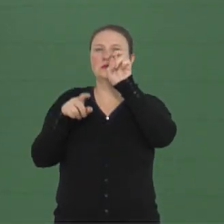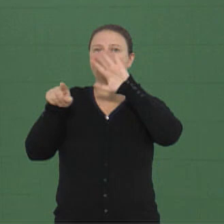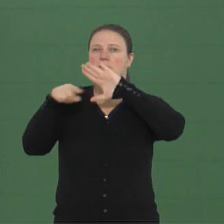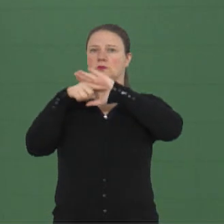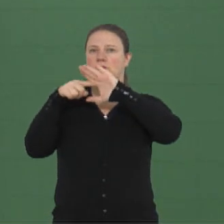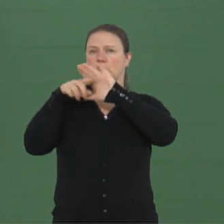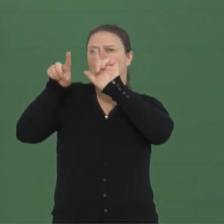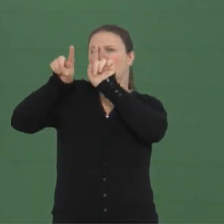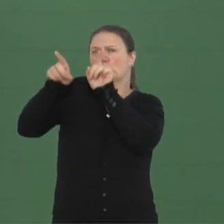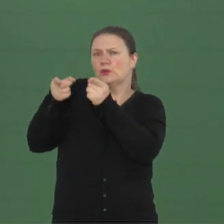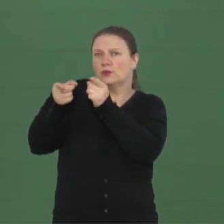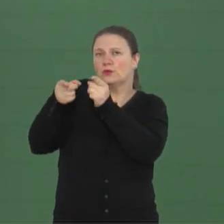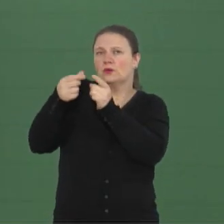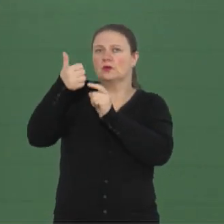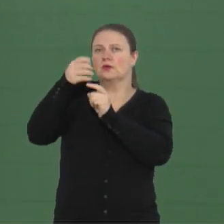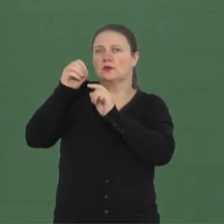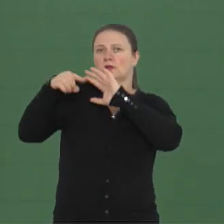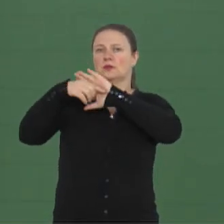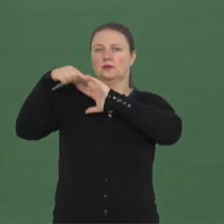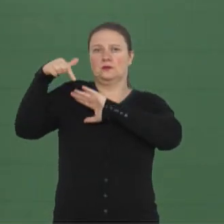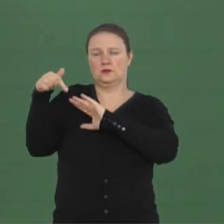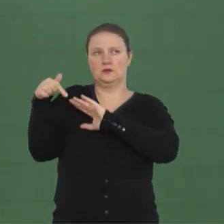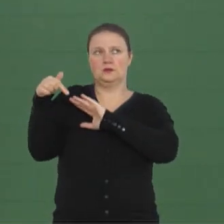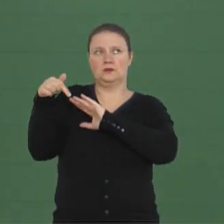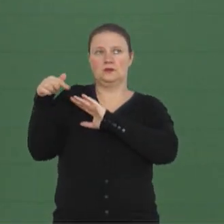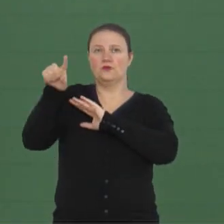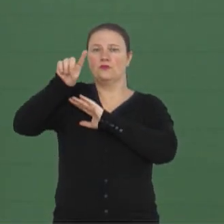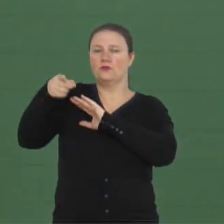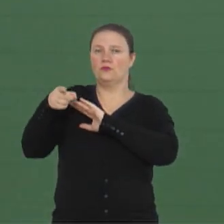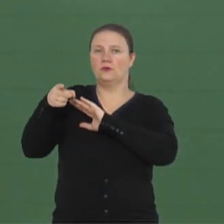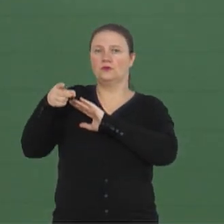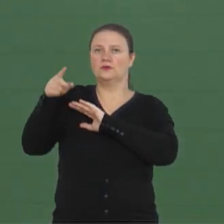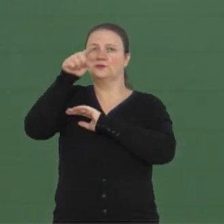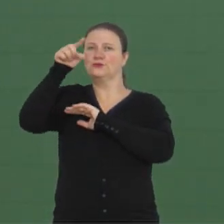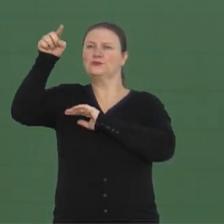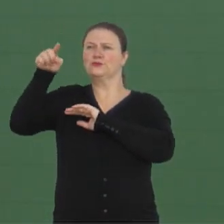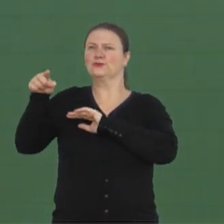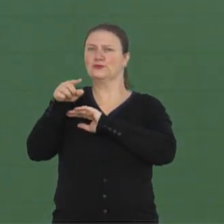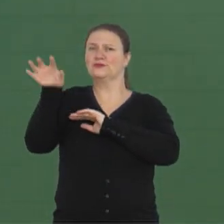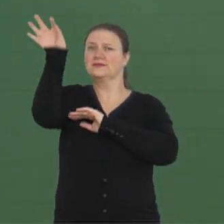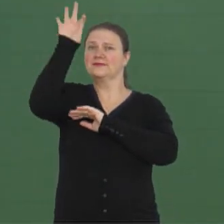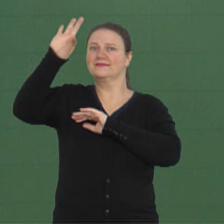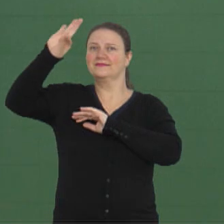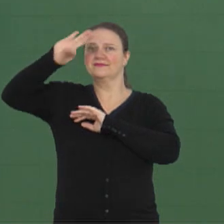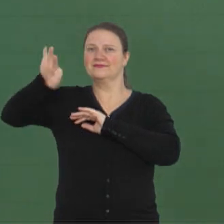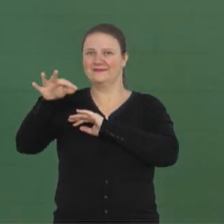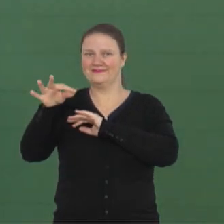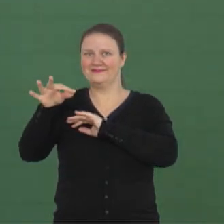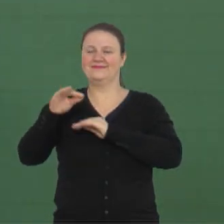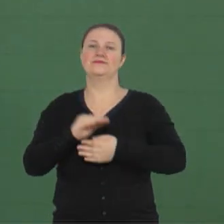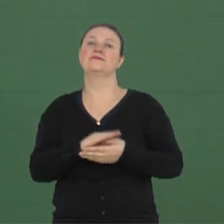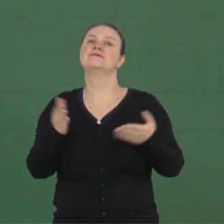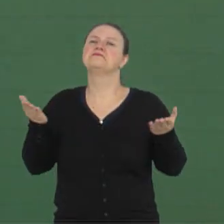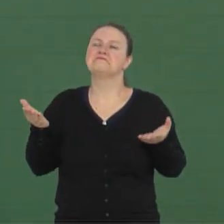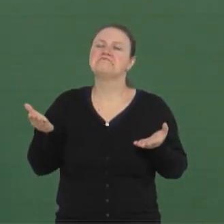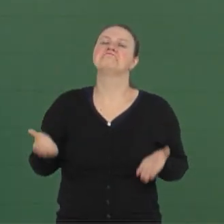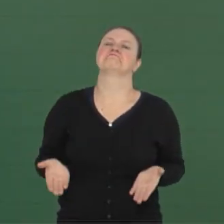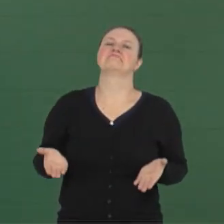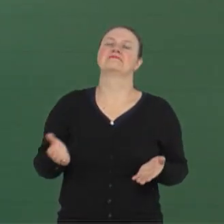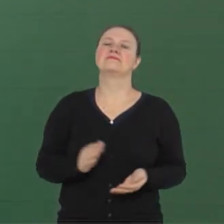do parênteses. 10 menos 7, fecha parênteses, fecha colchete, fecha chaves. Muito